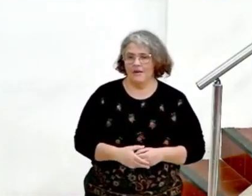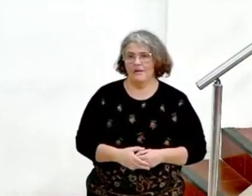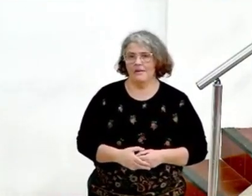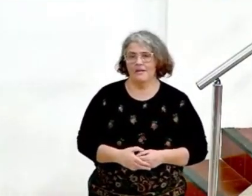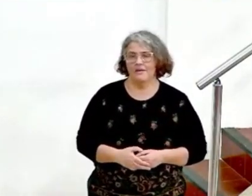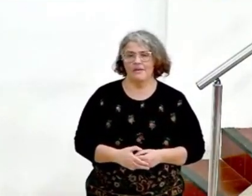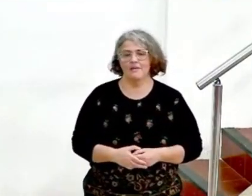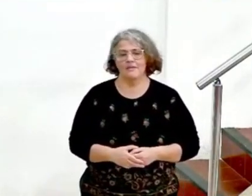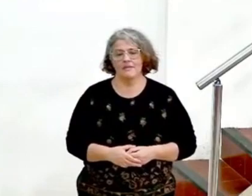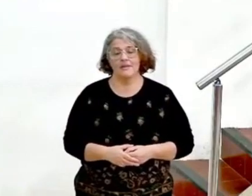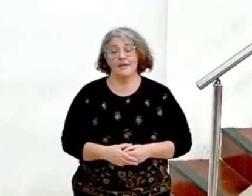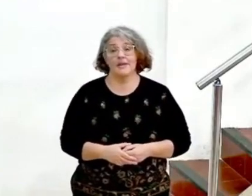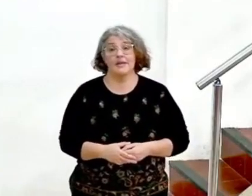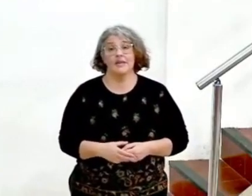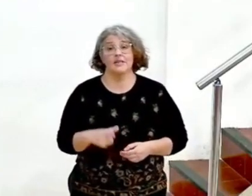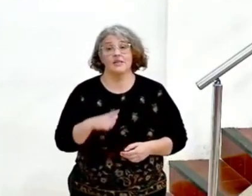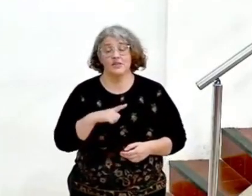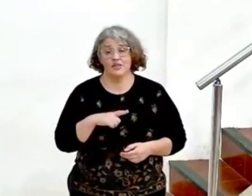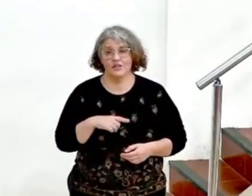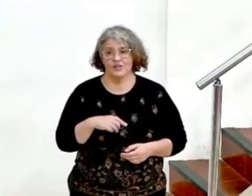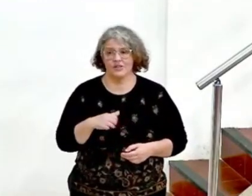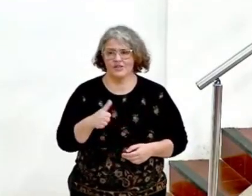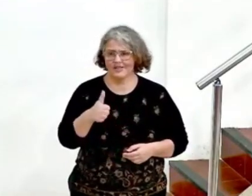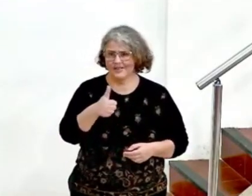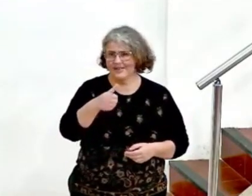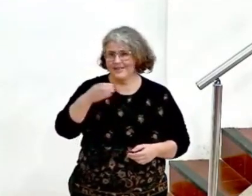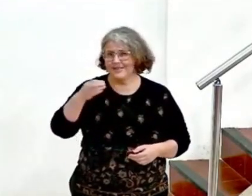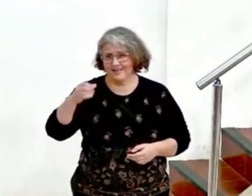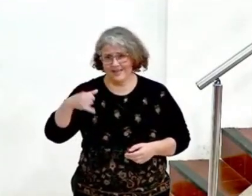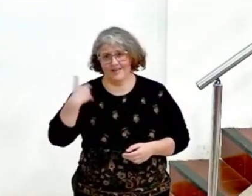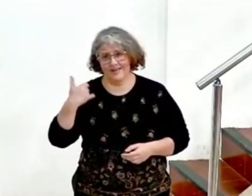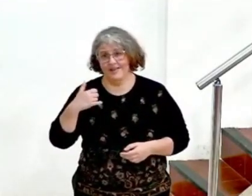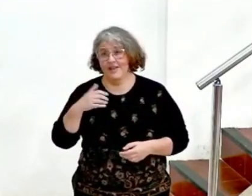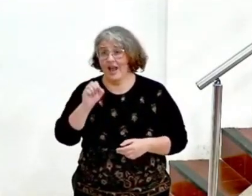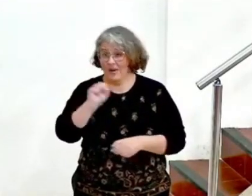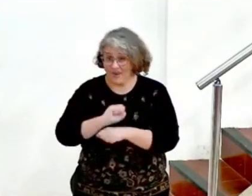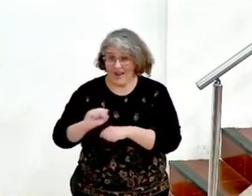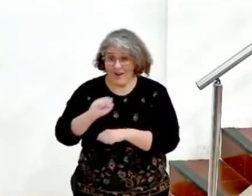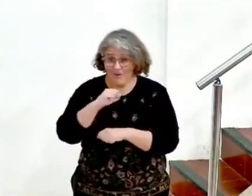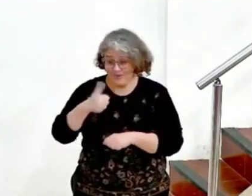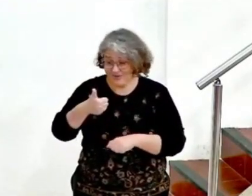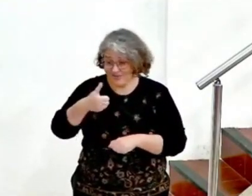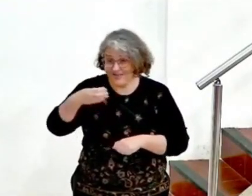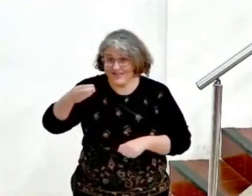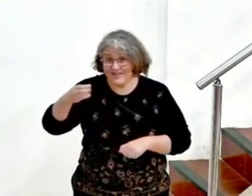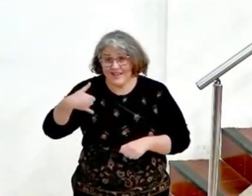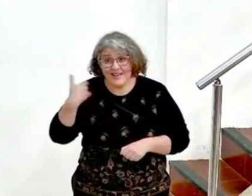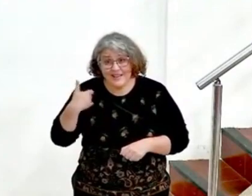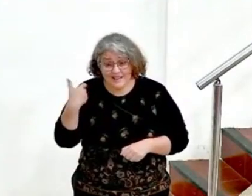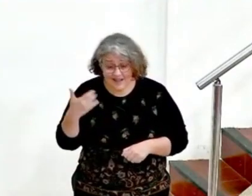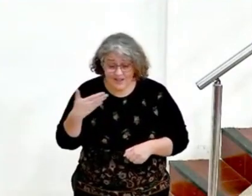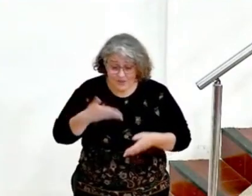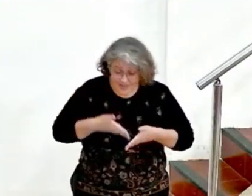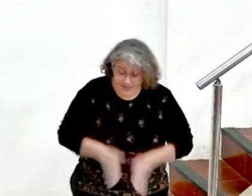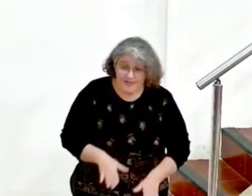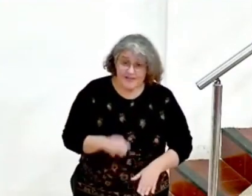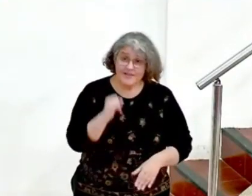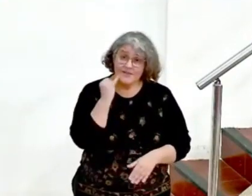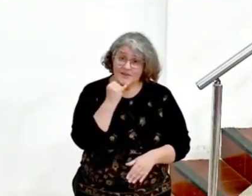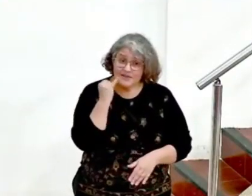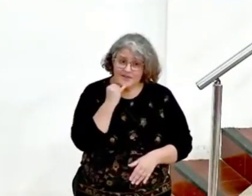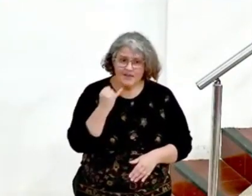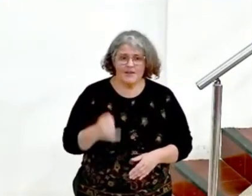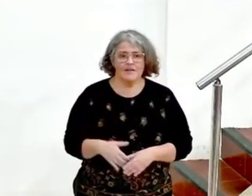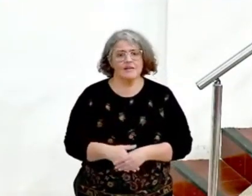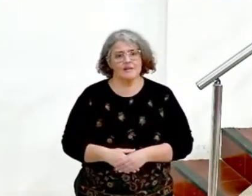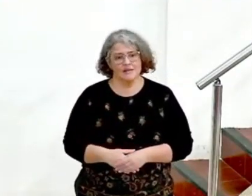lhe nasceu Isaac, seu filho. Imagine, queridos, um homem de 100 anos, uma mulher estéril de 90 anos, poderia